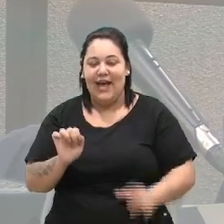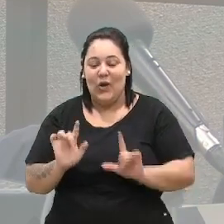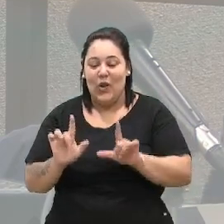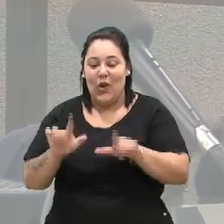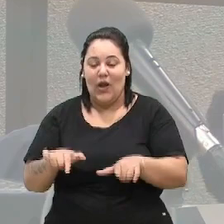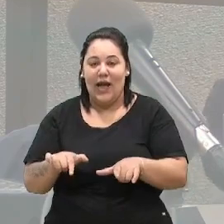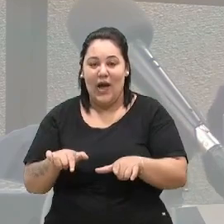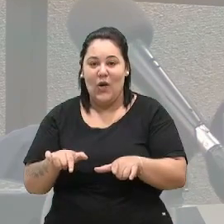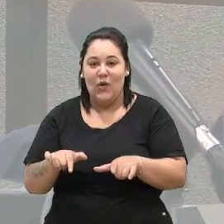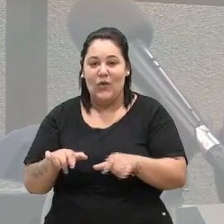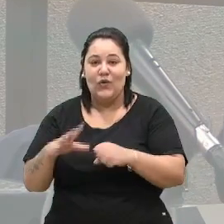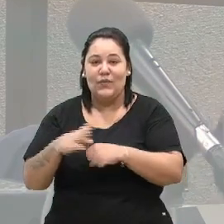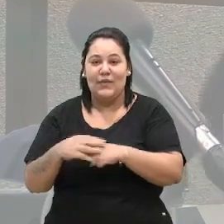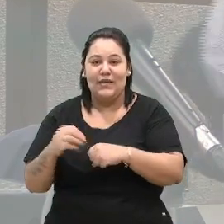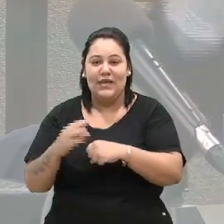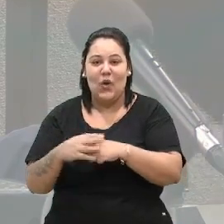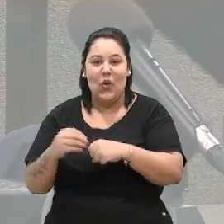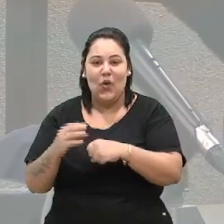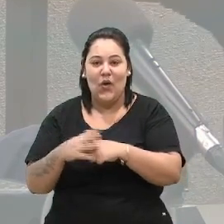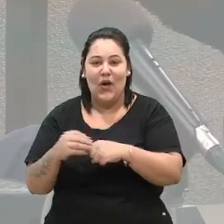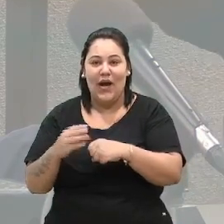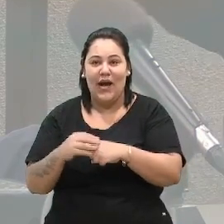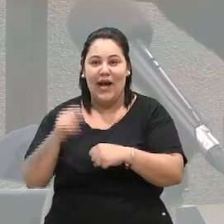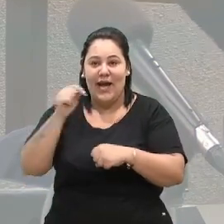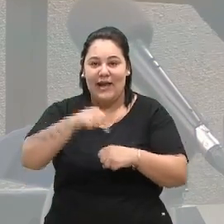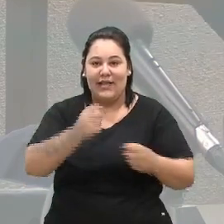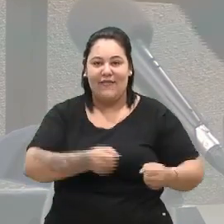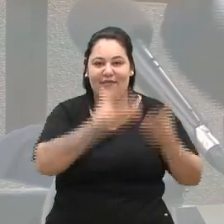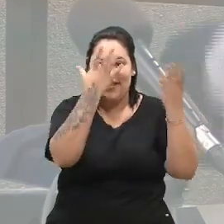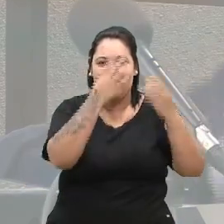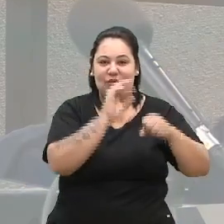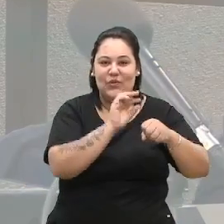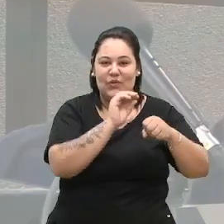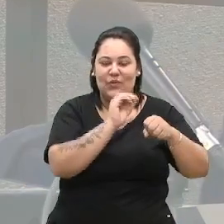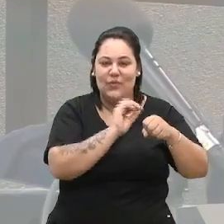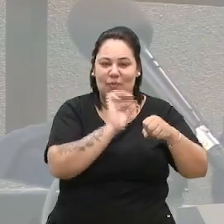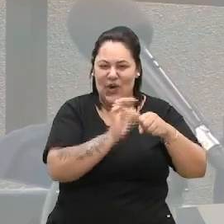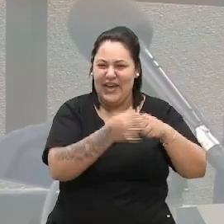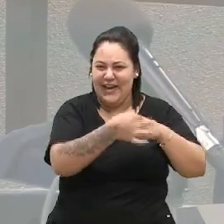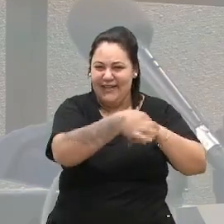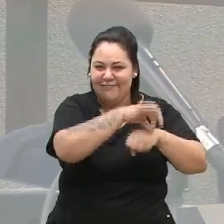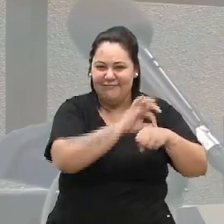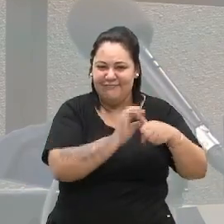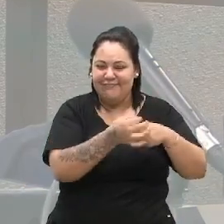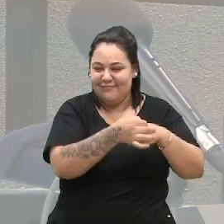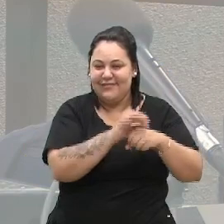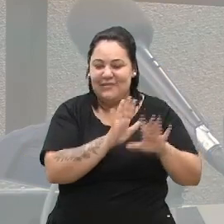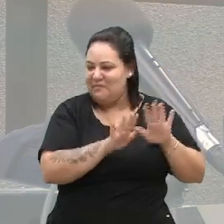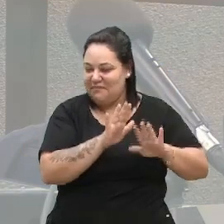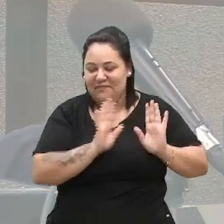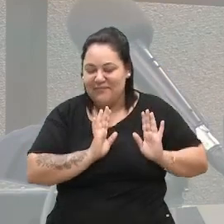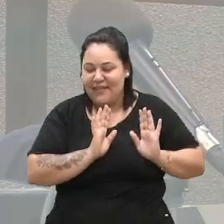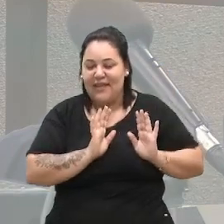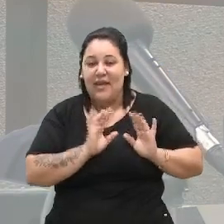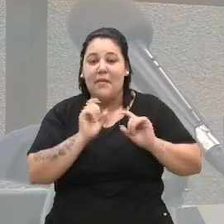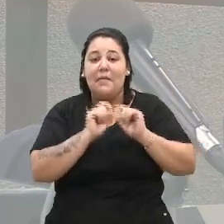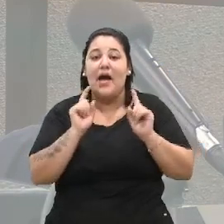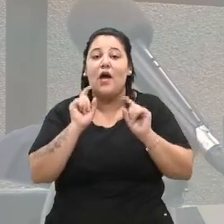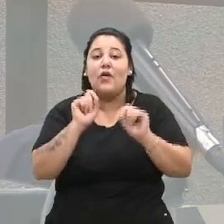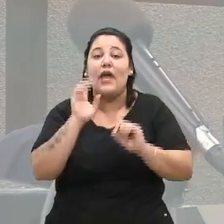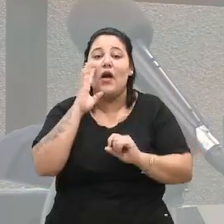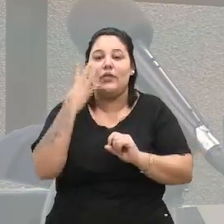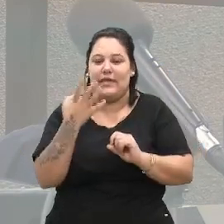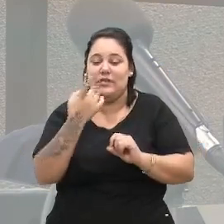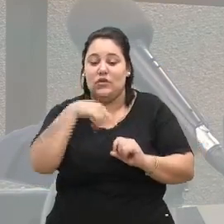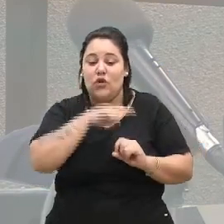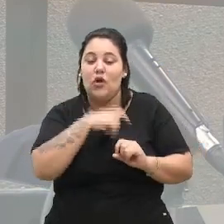têm a festa do pêssego. Aqui nós temos a festa do morango e assim por diante. Mas o que acontece? A gente tem que